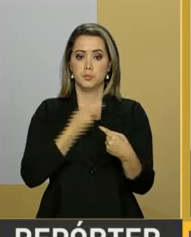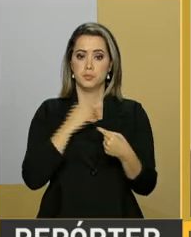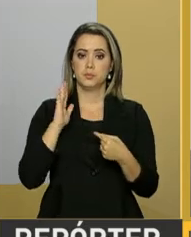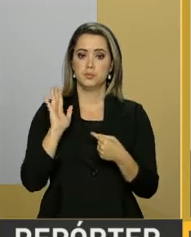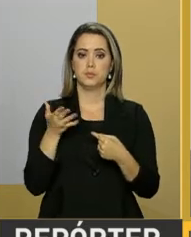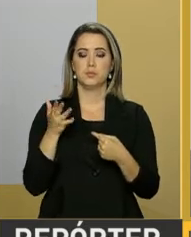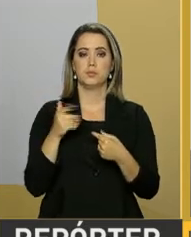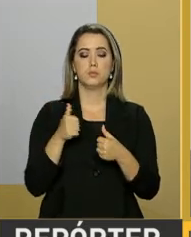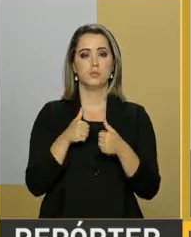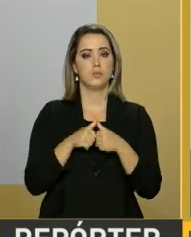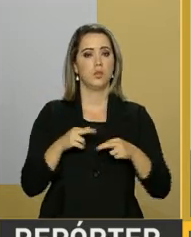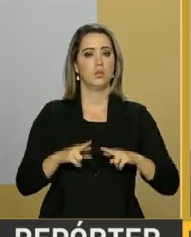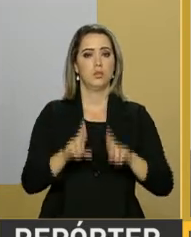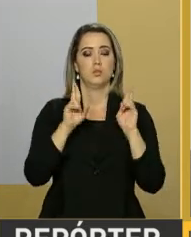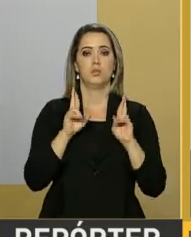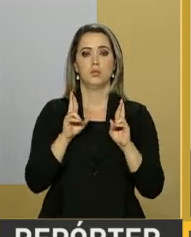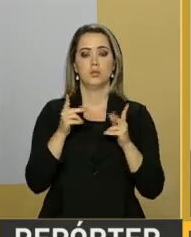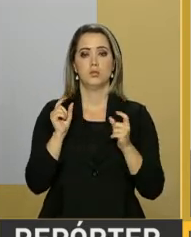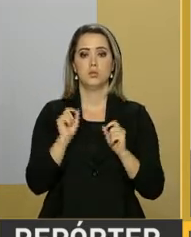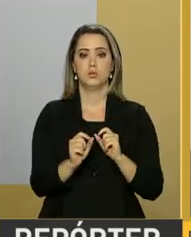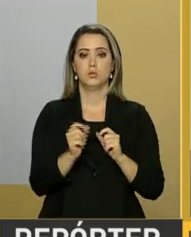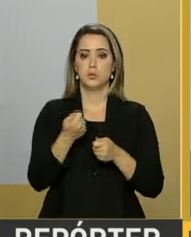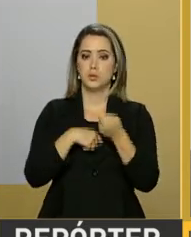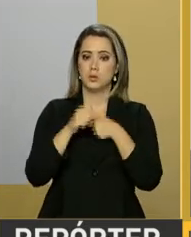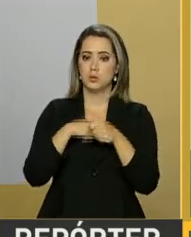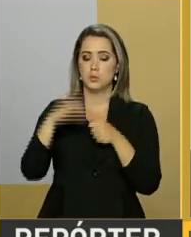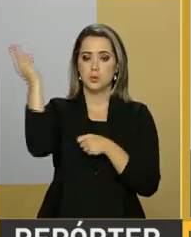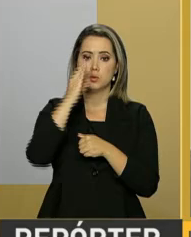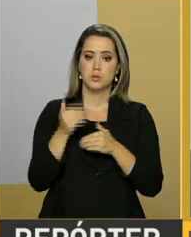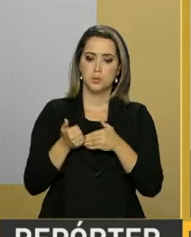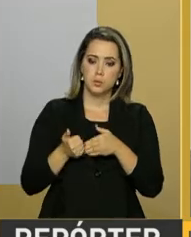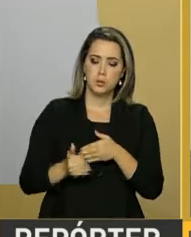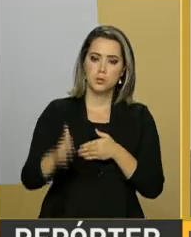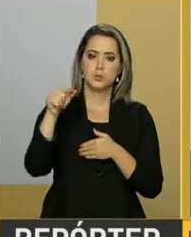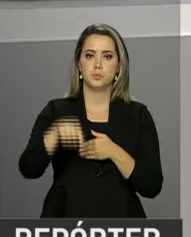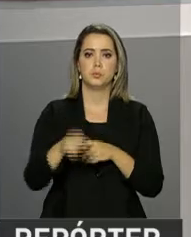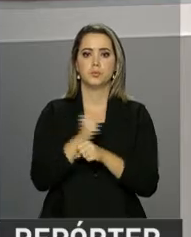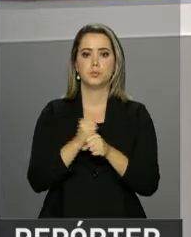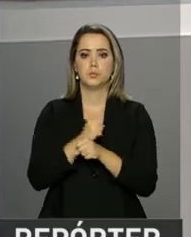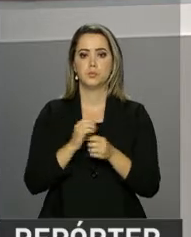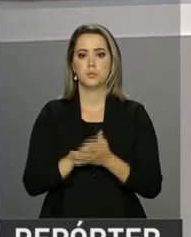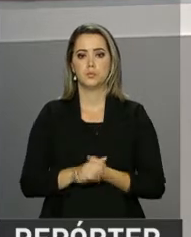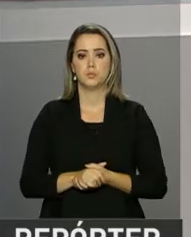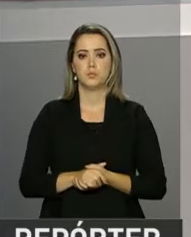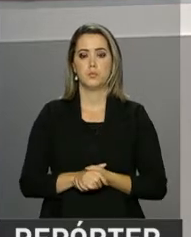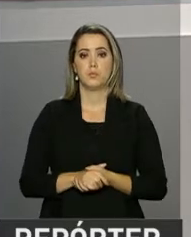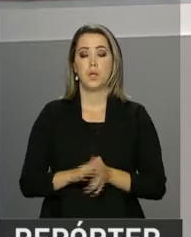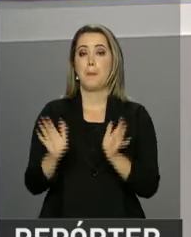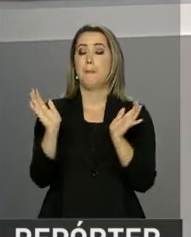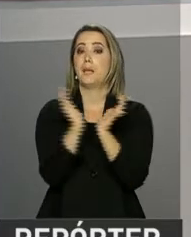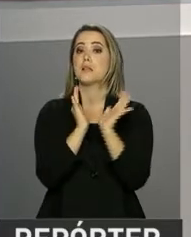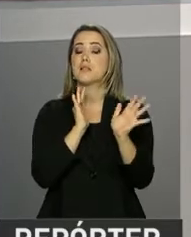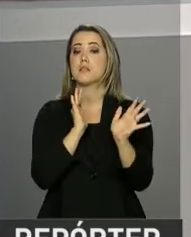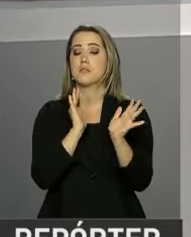nós esperamos que a economia brasileira se desempenhe este ano. E pelas redes